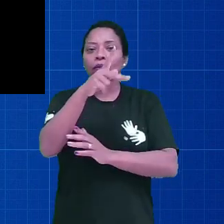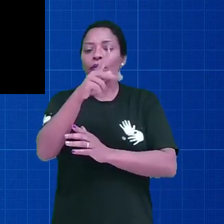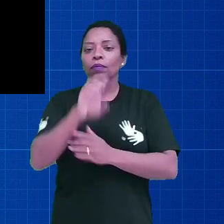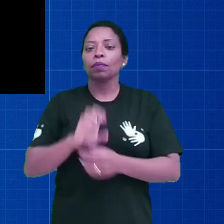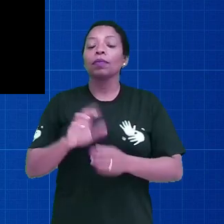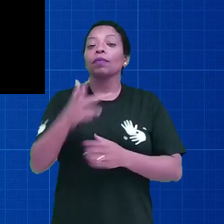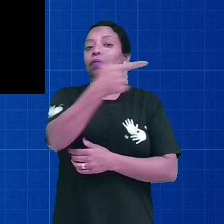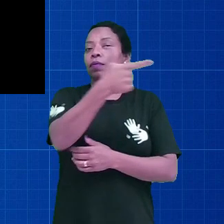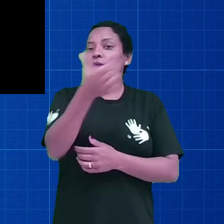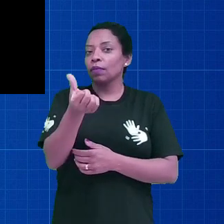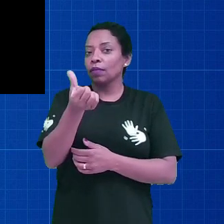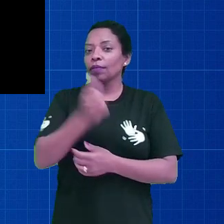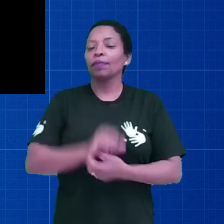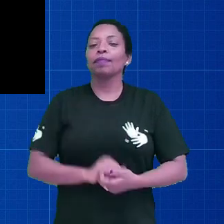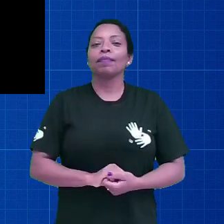COP26.